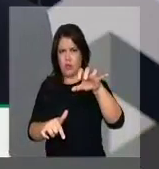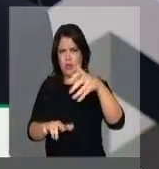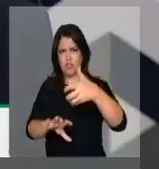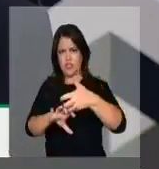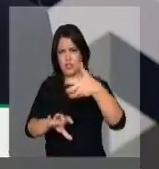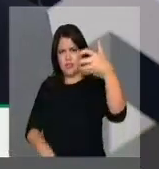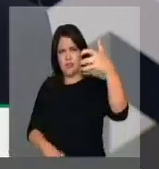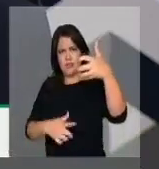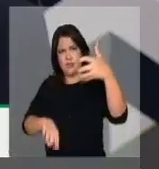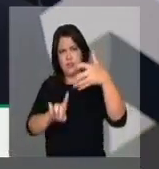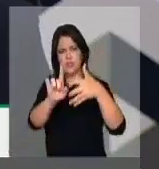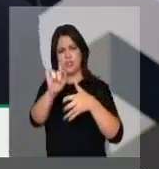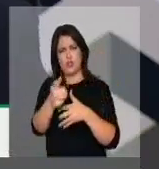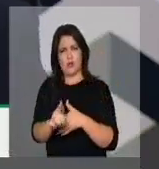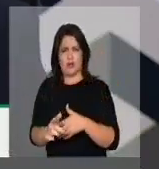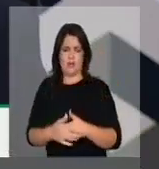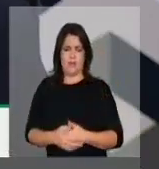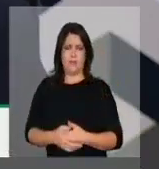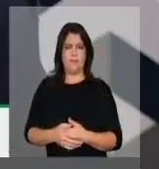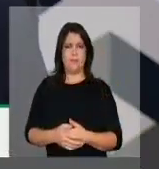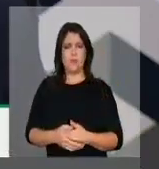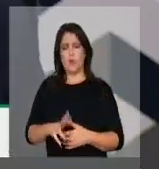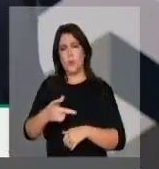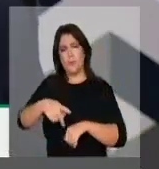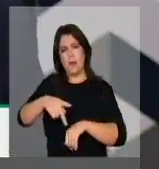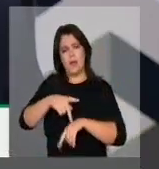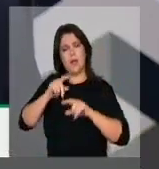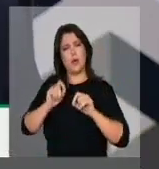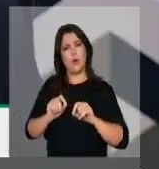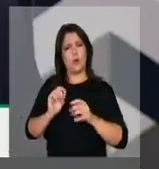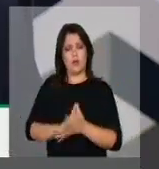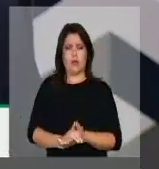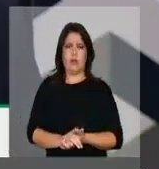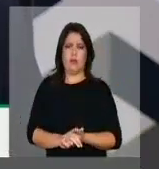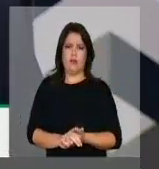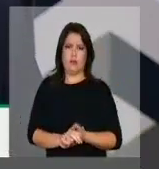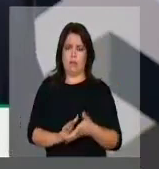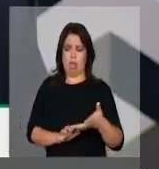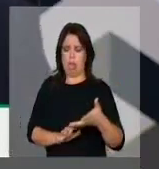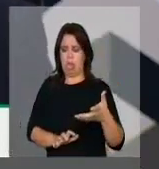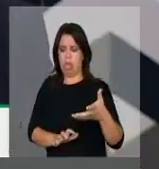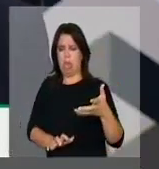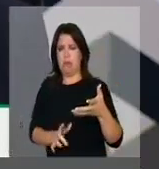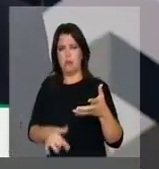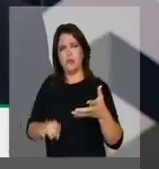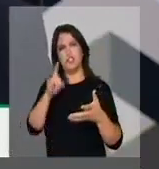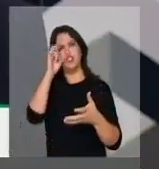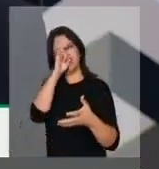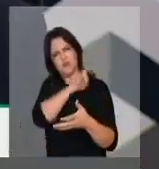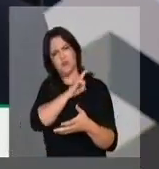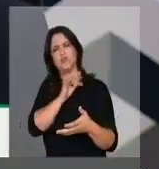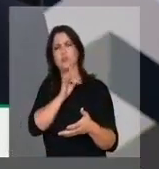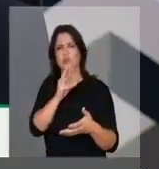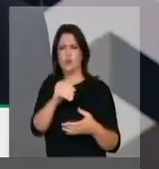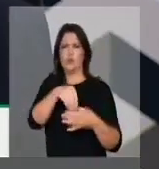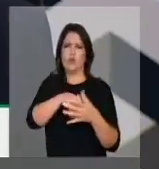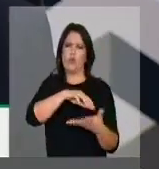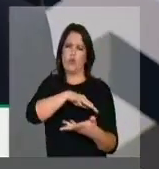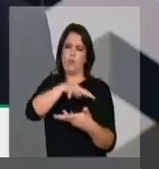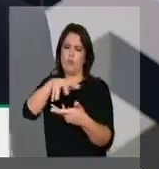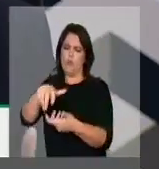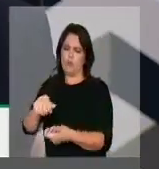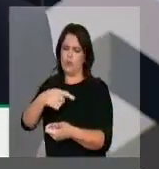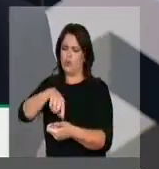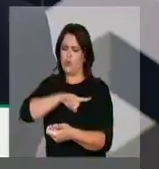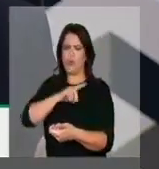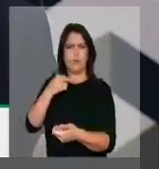de separação geográfica, um país em que, com as dificuldades, porque aqui no